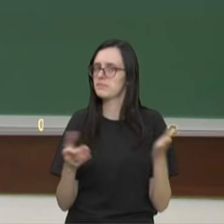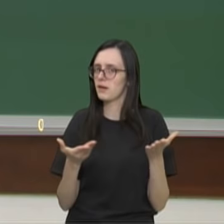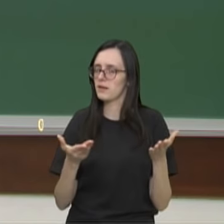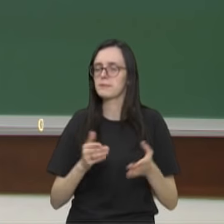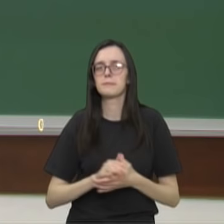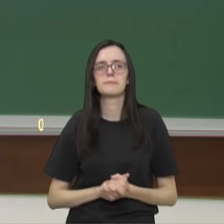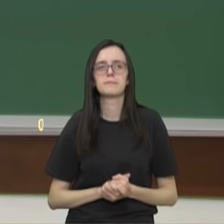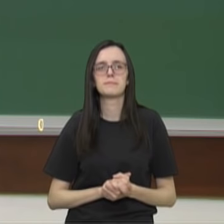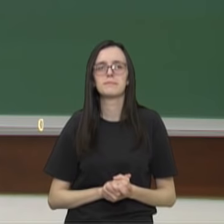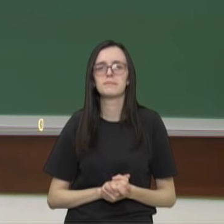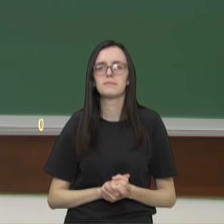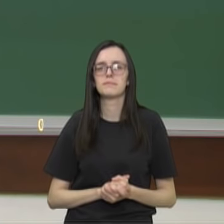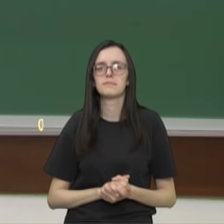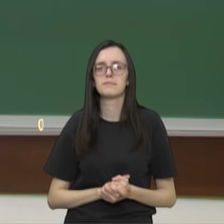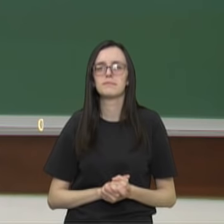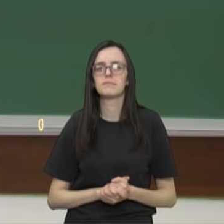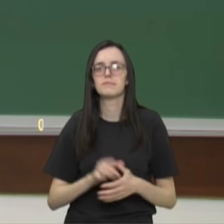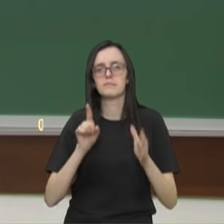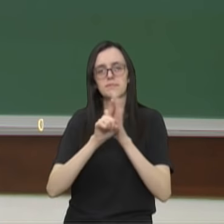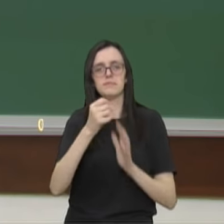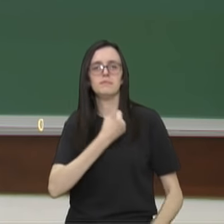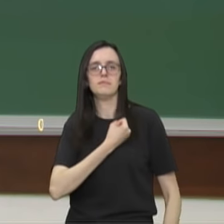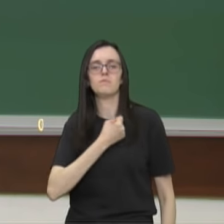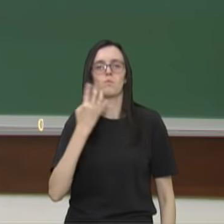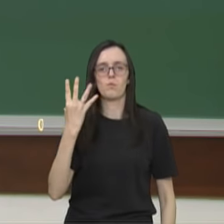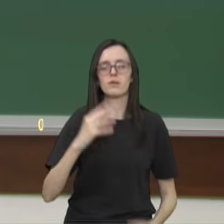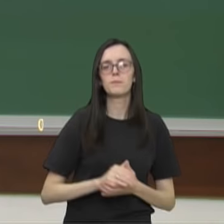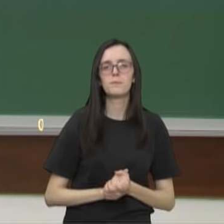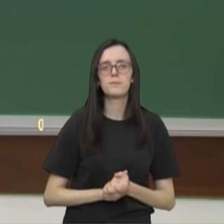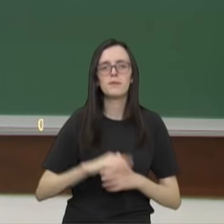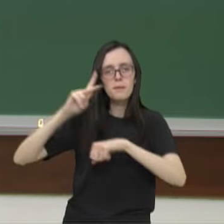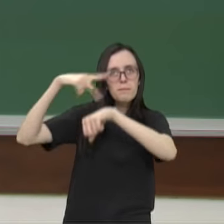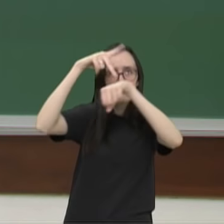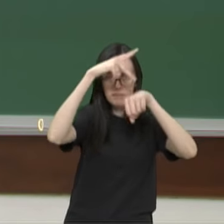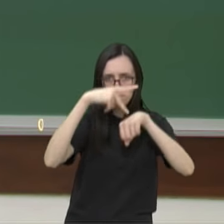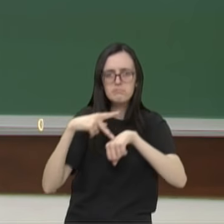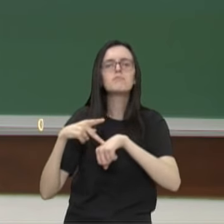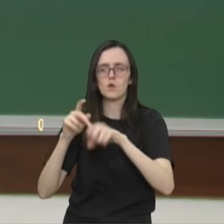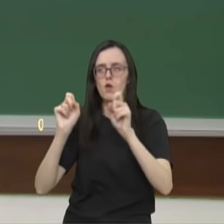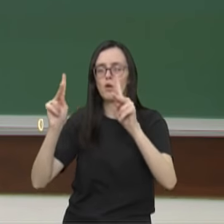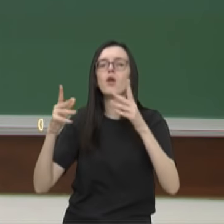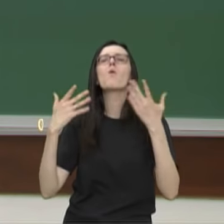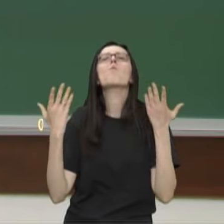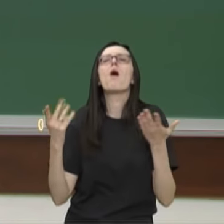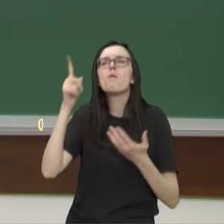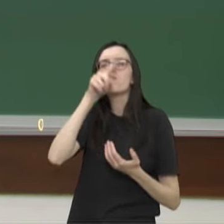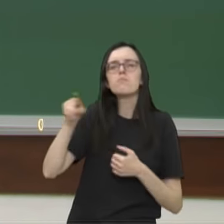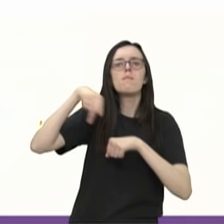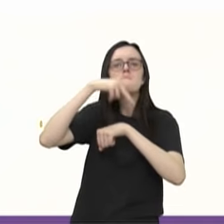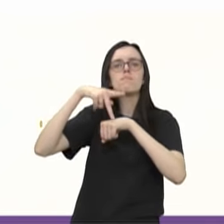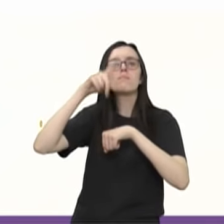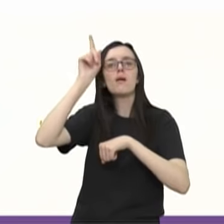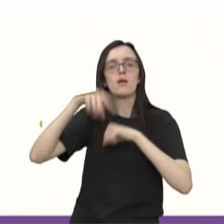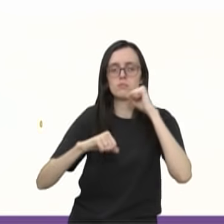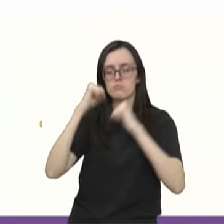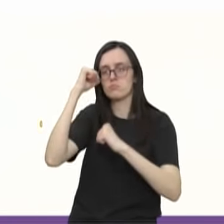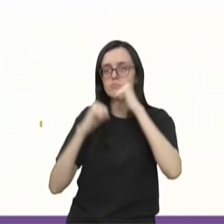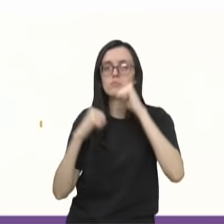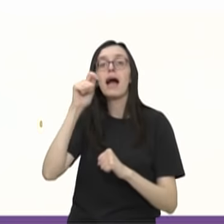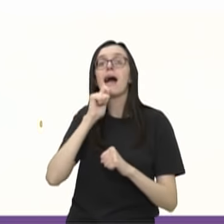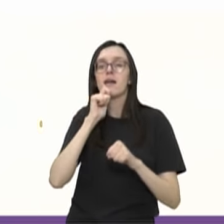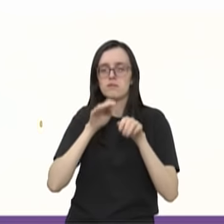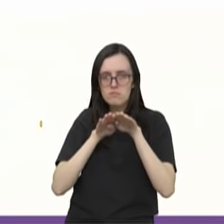agora eu quis número 4 dos países citados qual deles faz parte do rol dos países com economia industrial